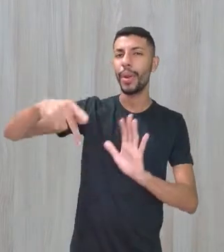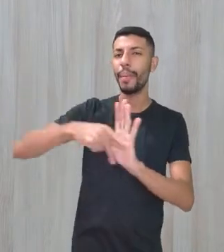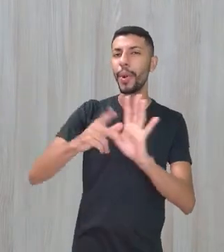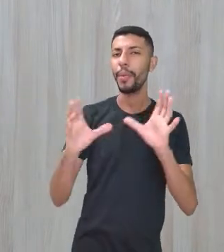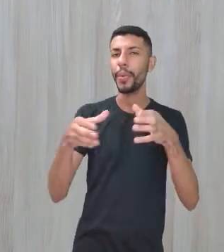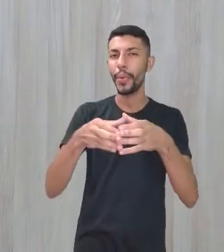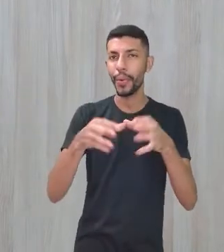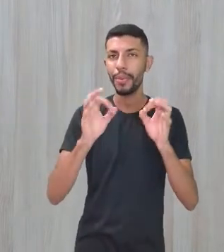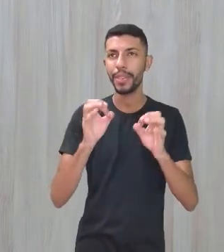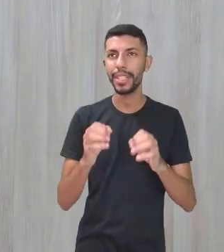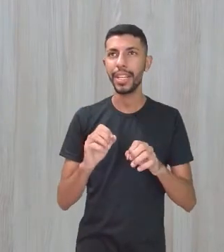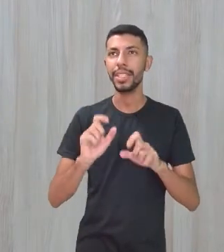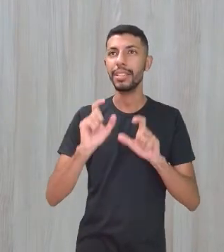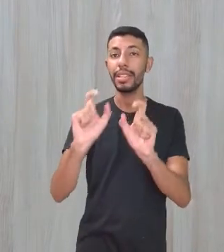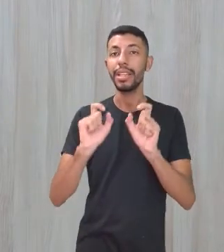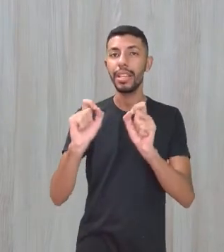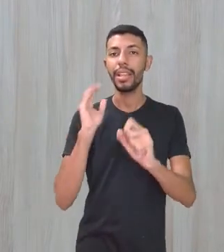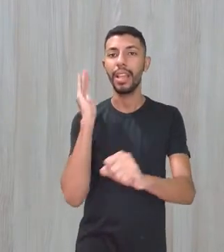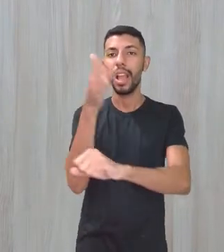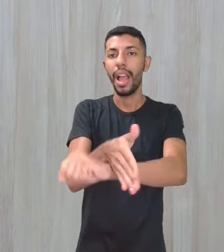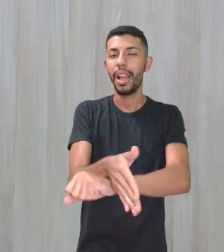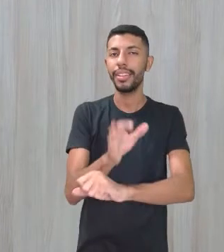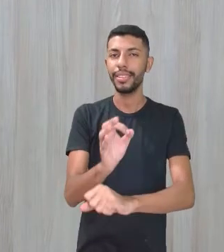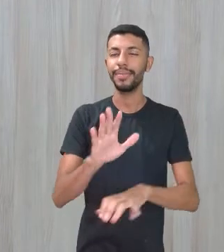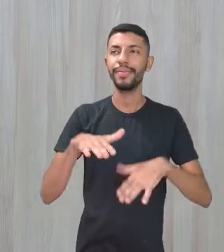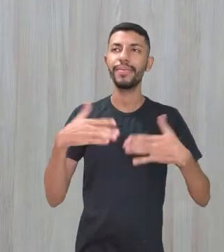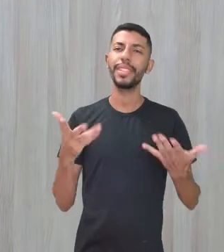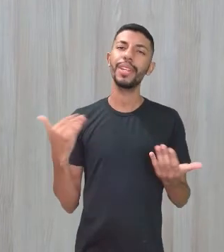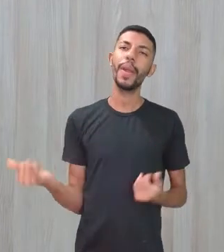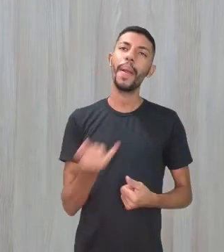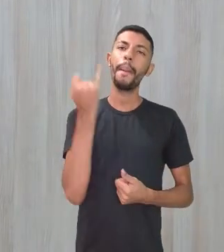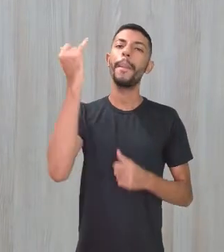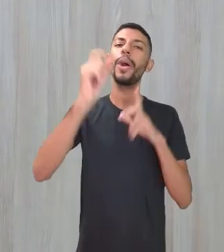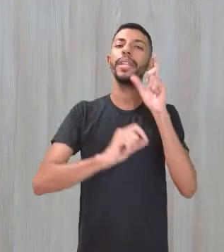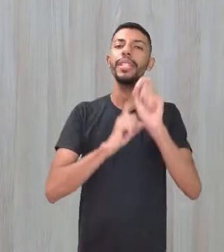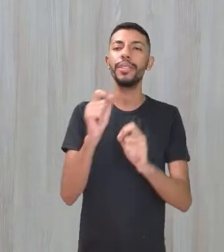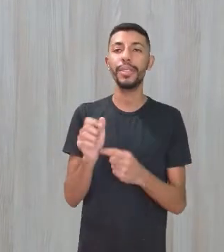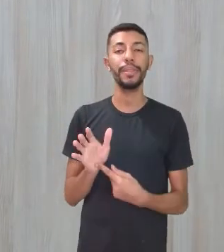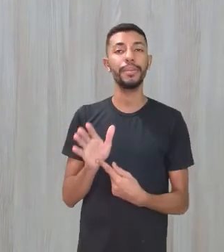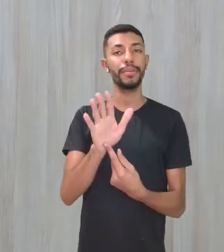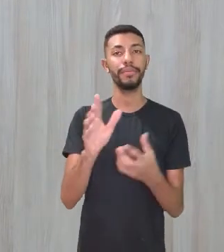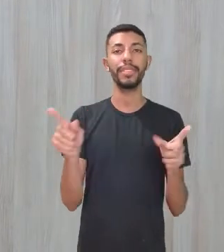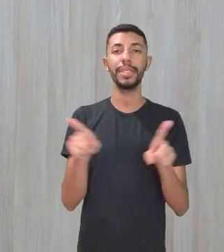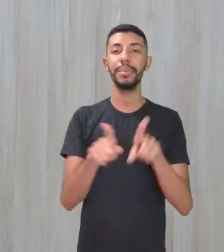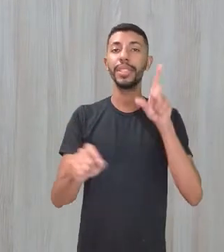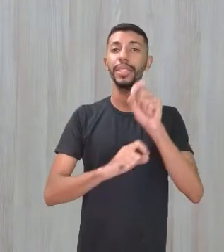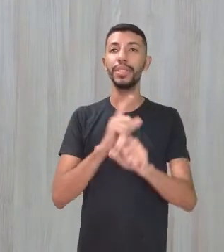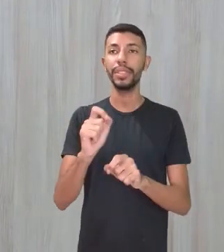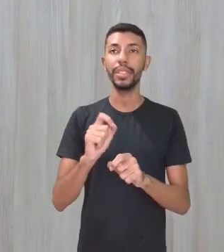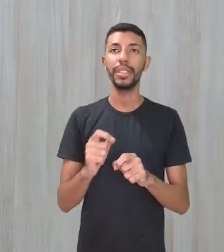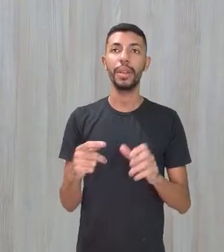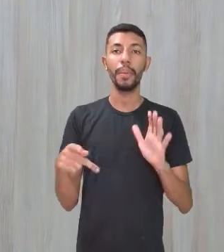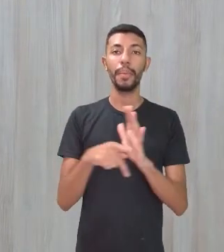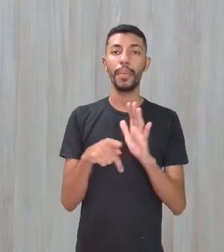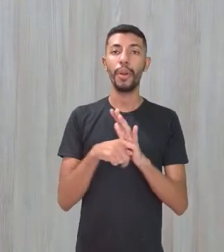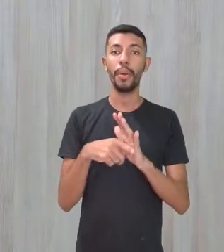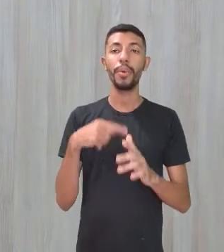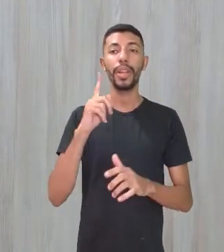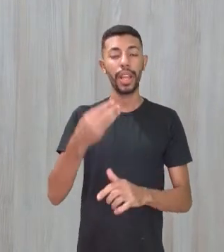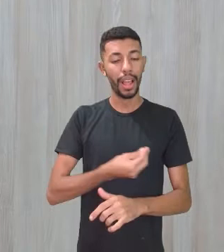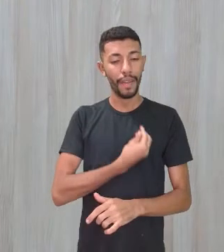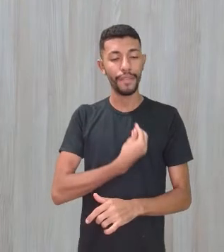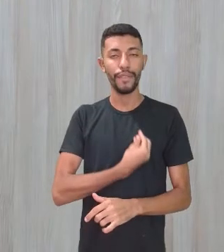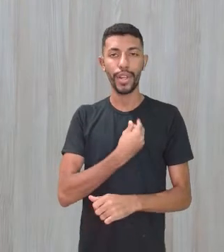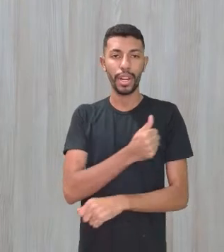ou que seja um intruso. Agora, importante é estar oferecendo algo que seja do repertório desse